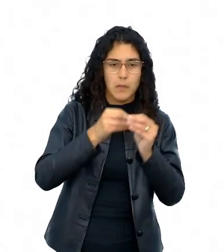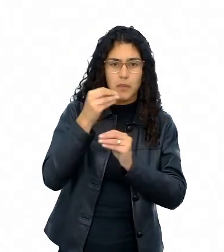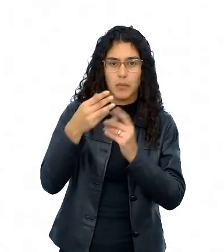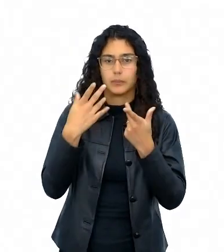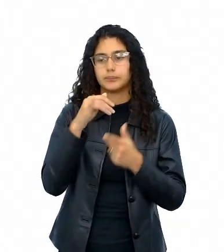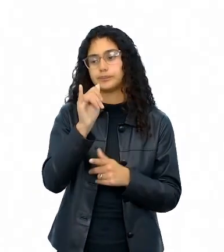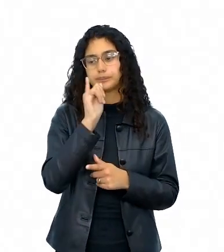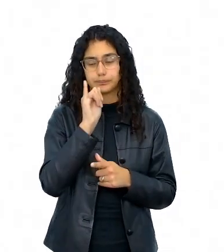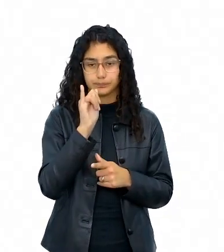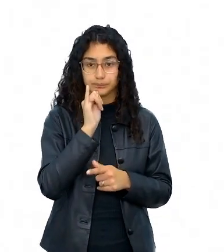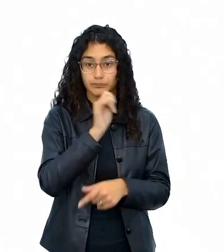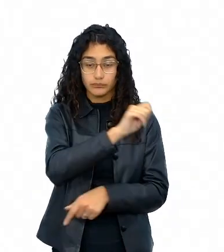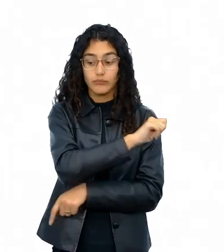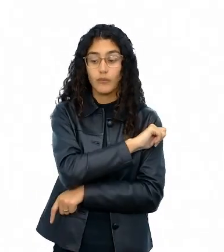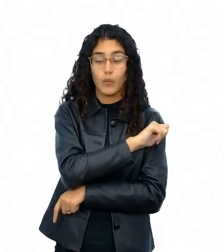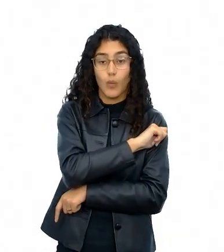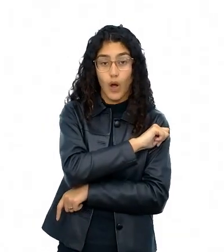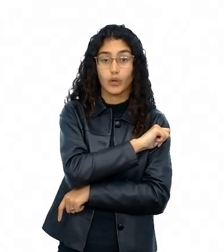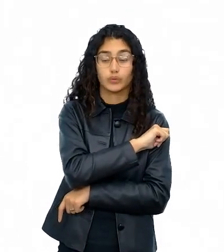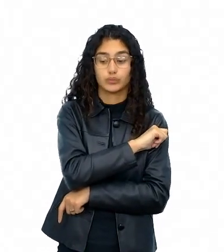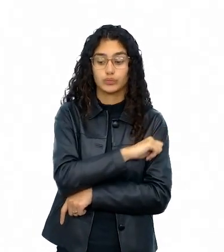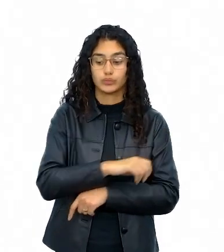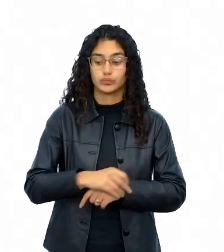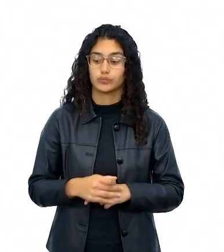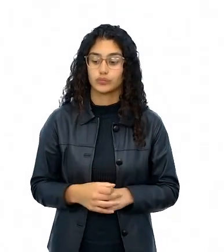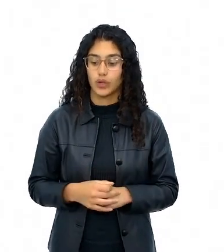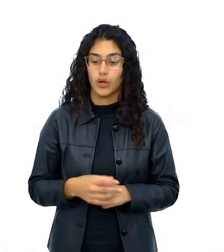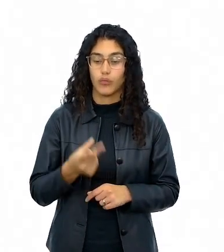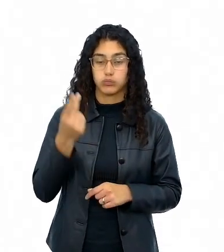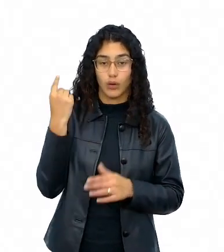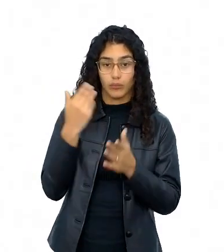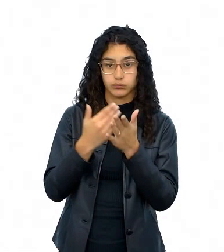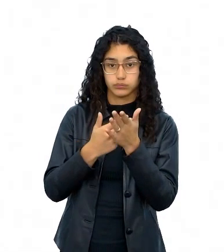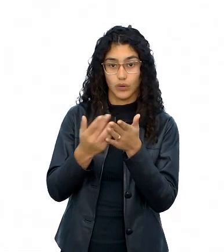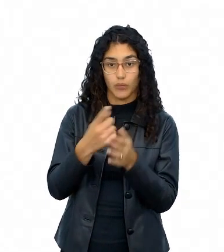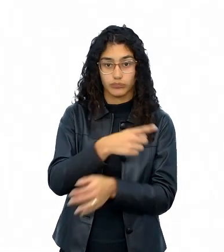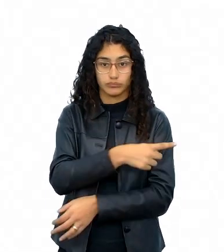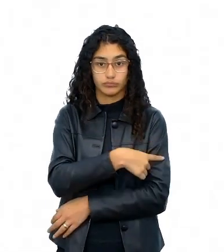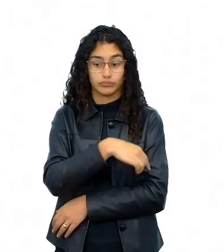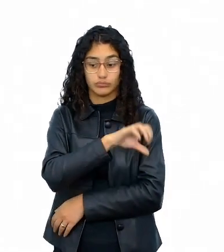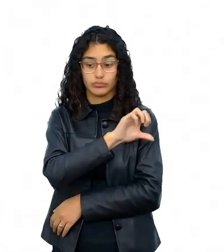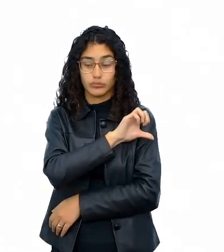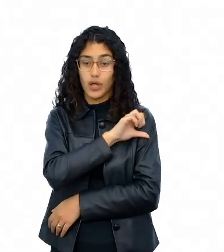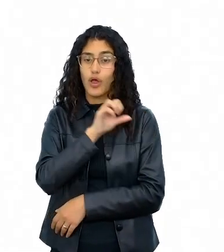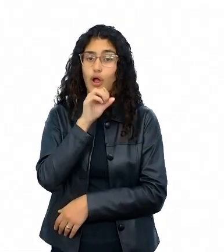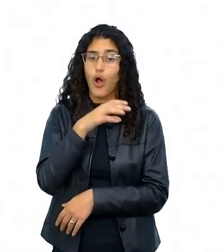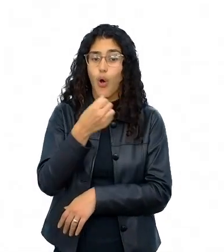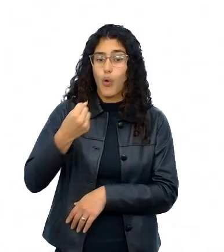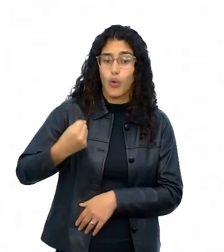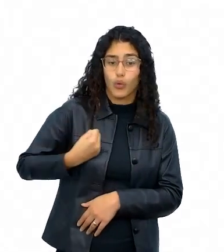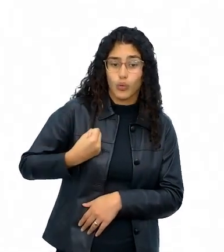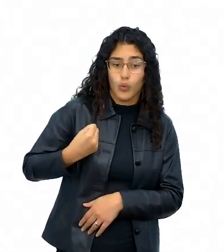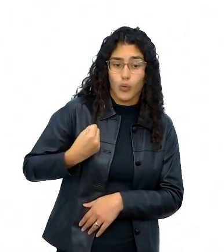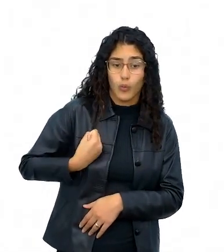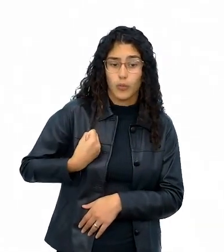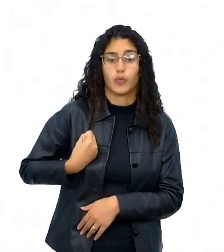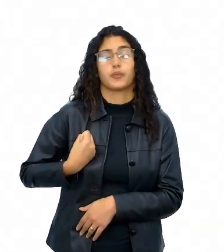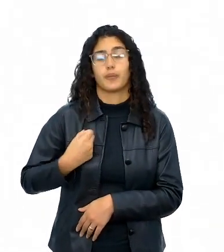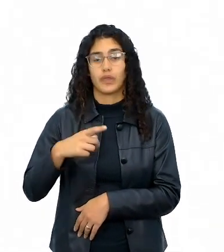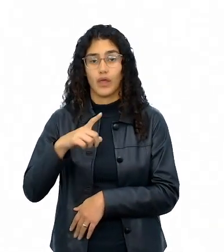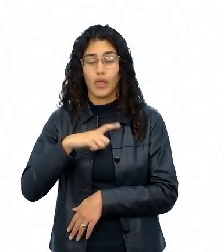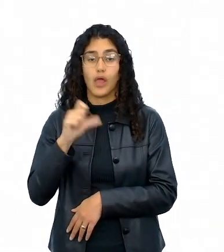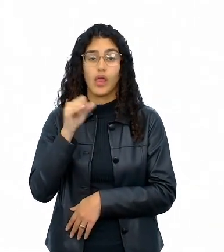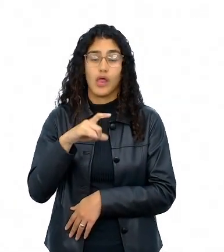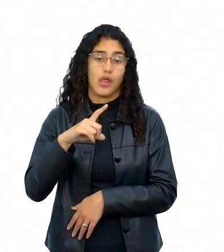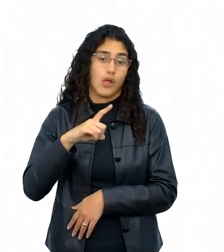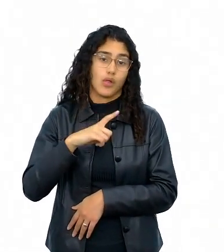por exemplo, os estudantes até nos anos iniciais, eles veem somente os números naturais, né? A não ser